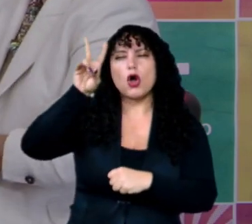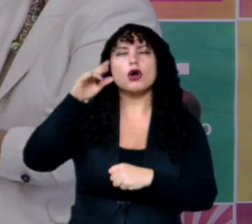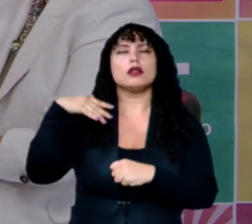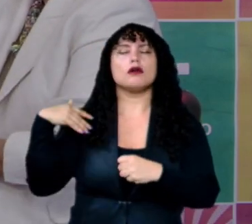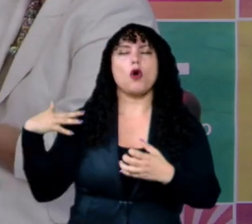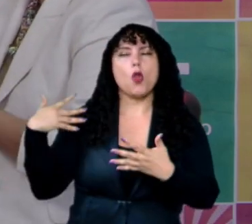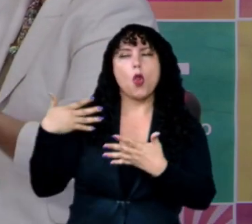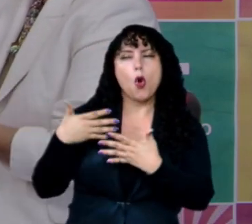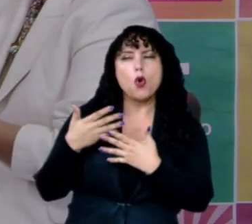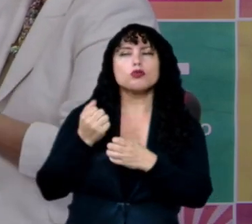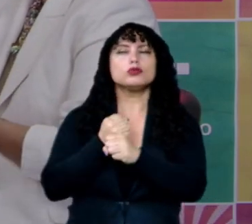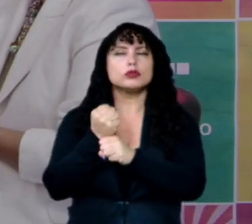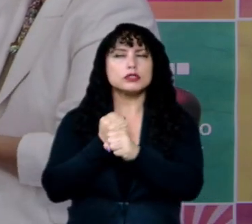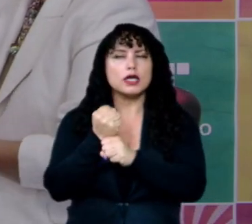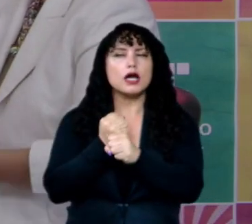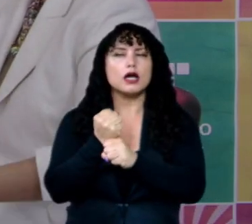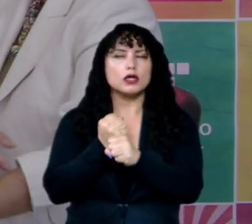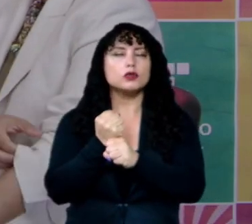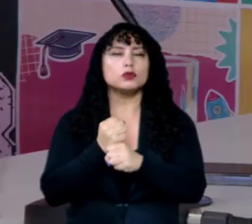tempo, né?